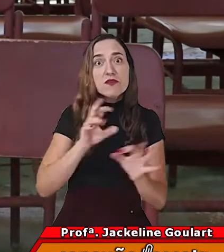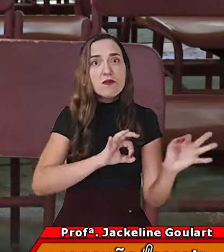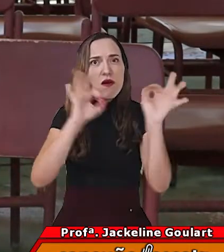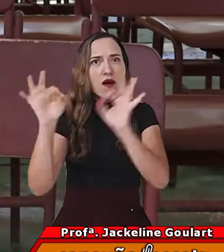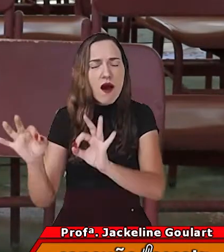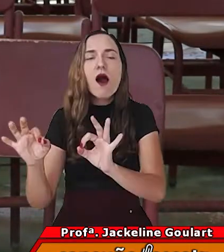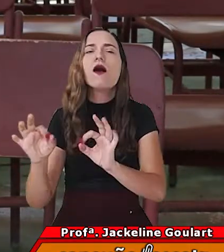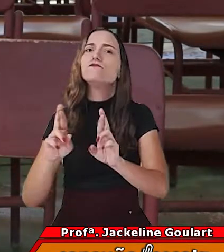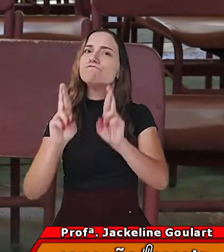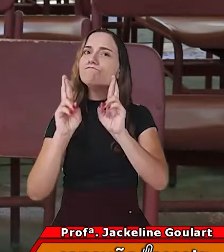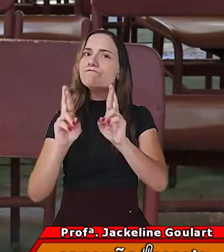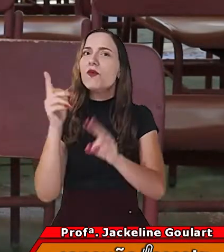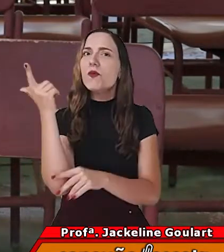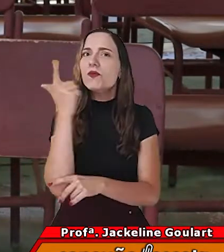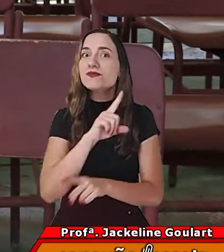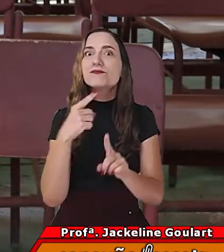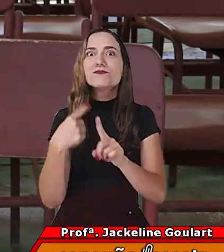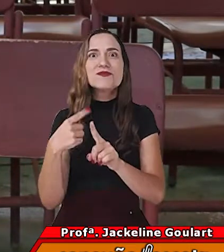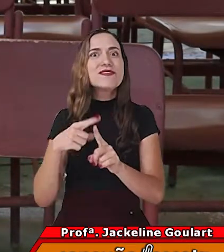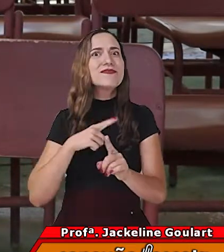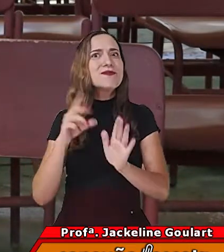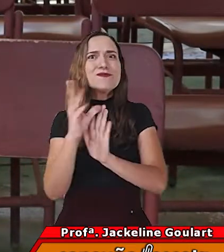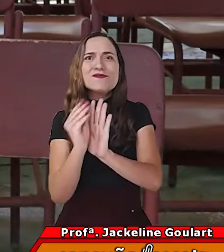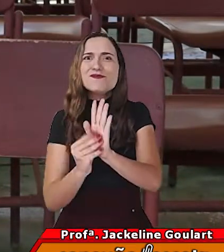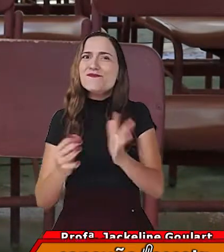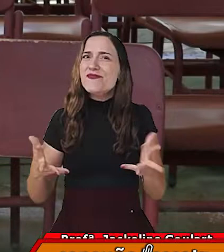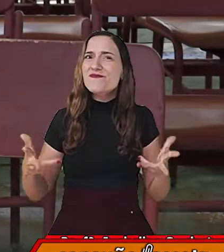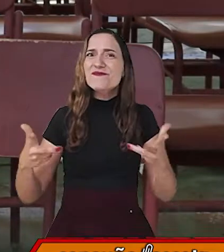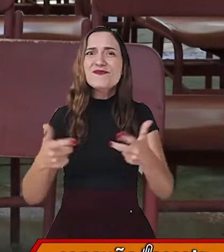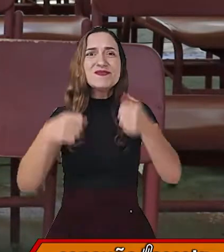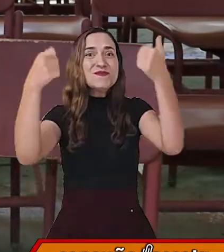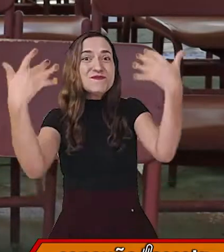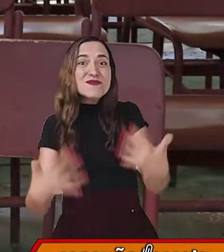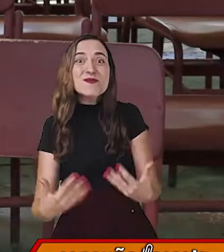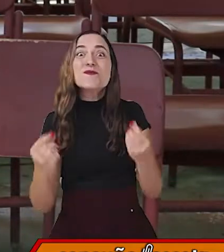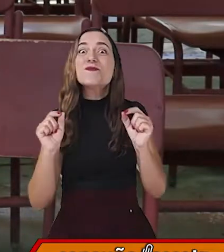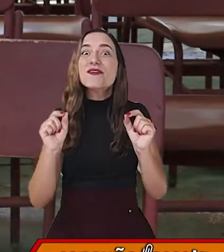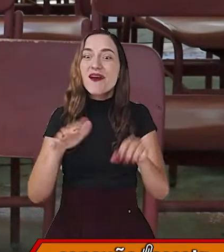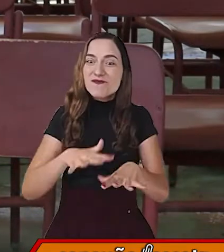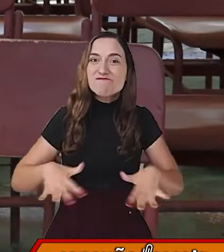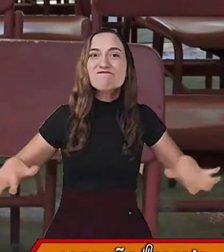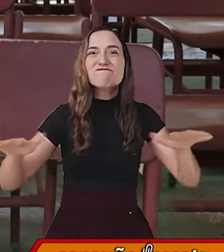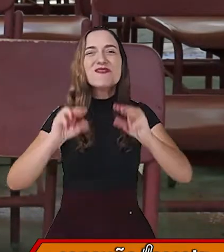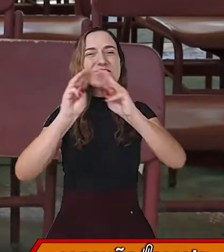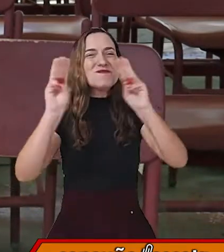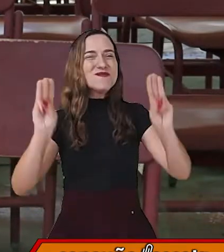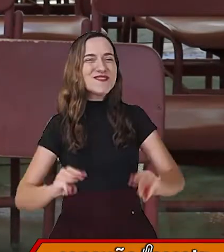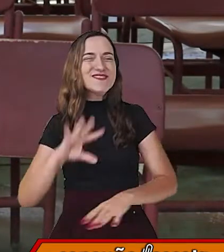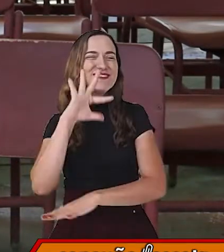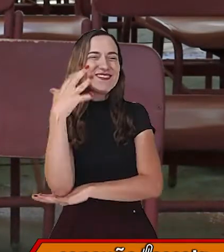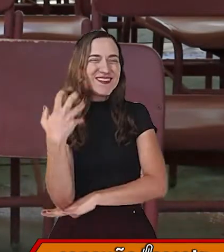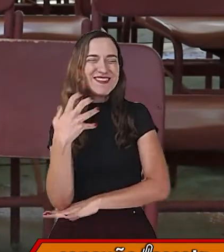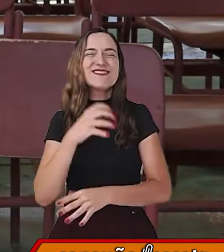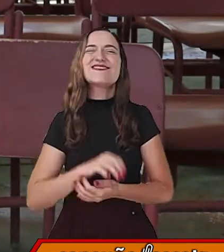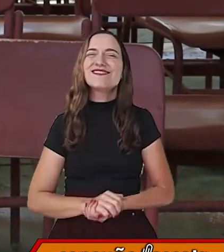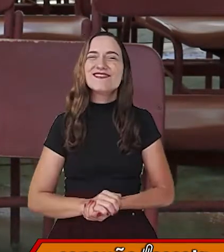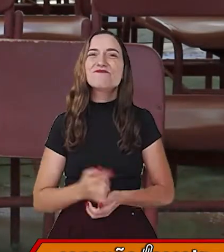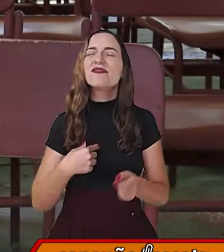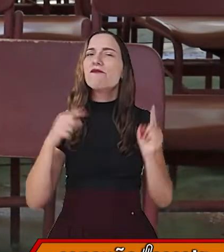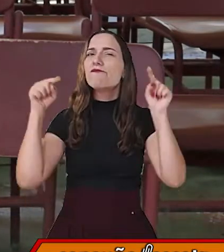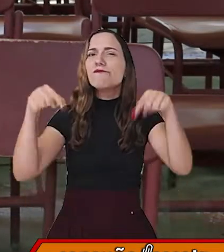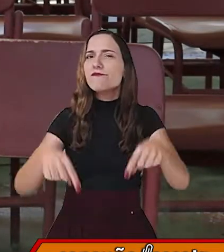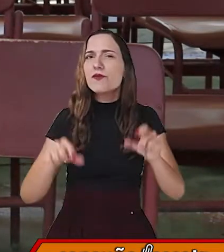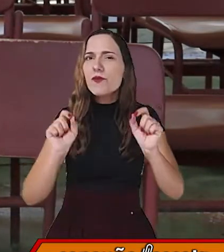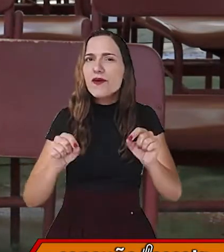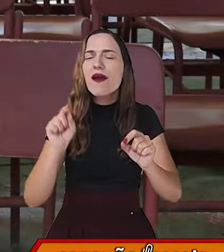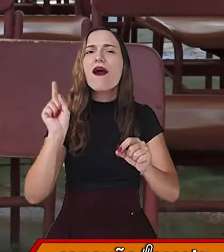espero que sim, porque nós gravamos, gente, um conteúdo incrível falando sobre esse espaço que é o Memorial do Cerrado. Nesse momento, eu estou